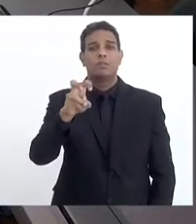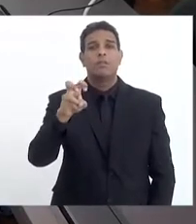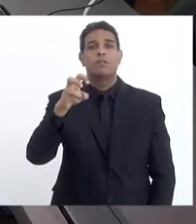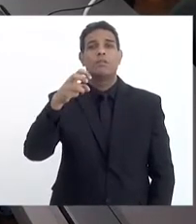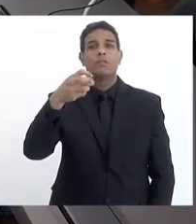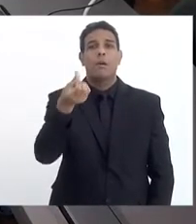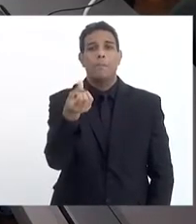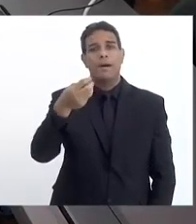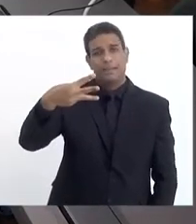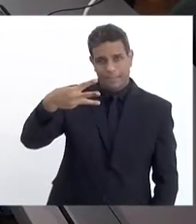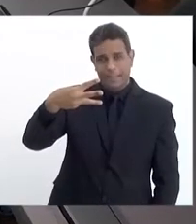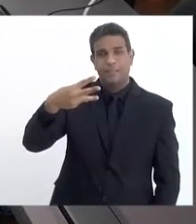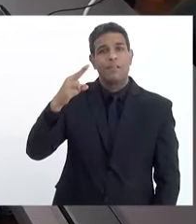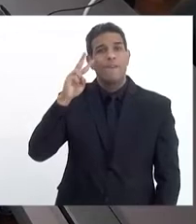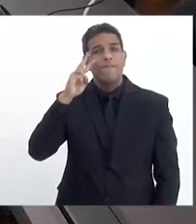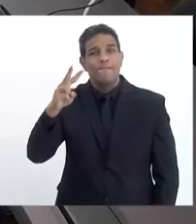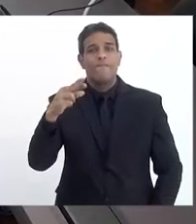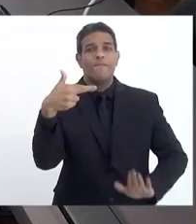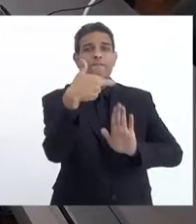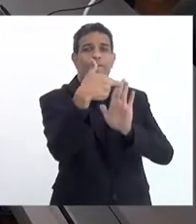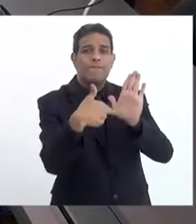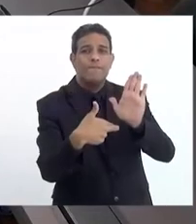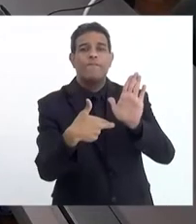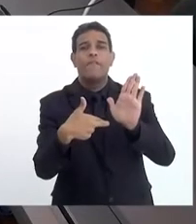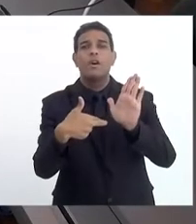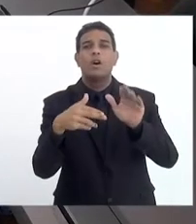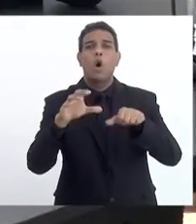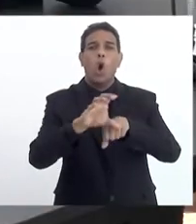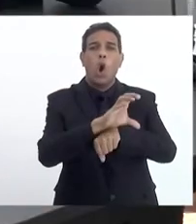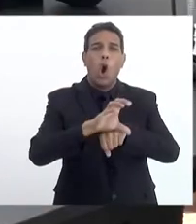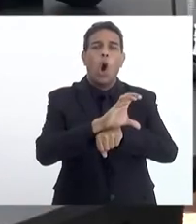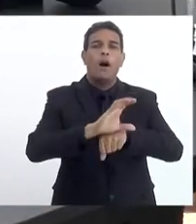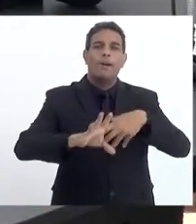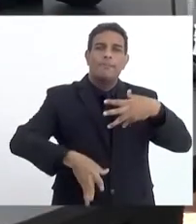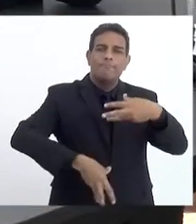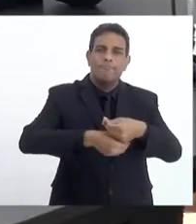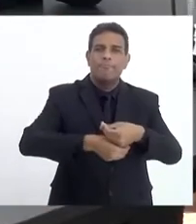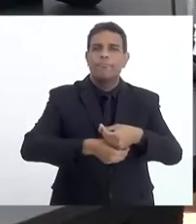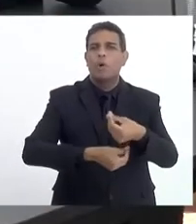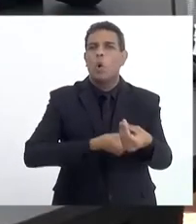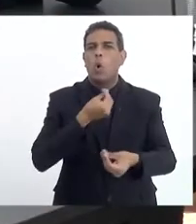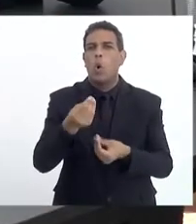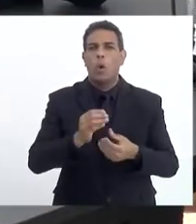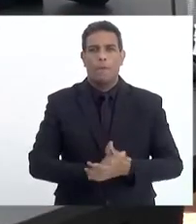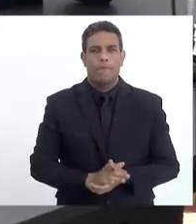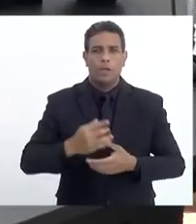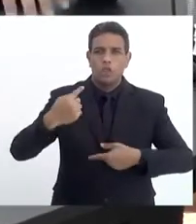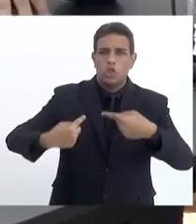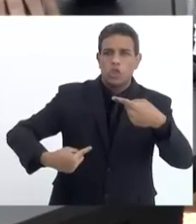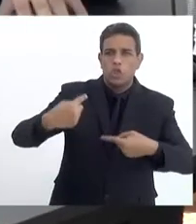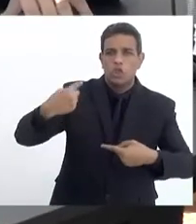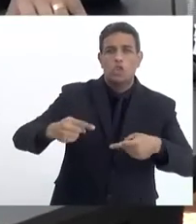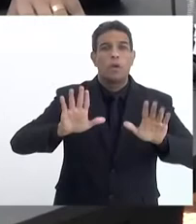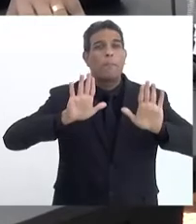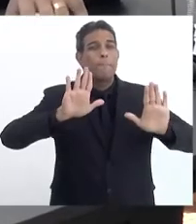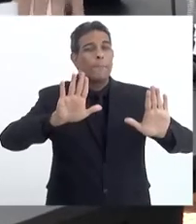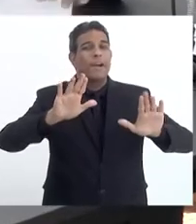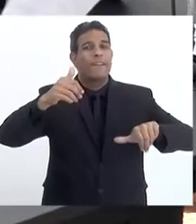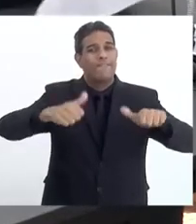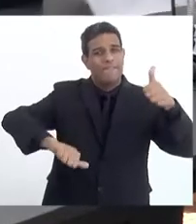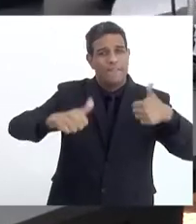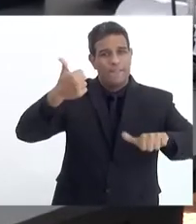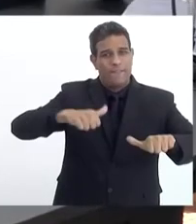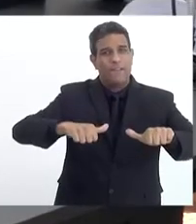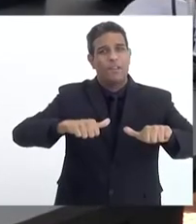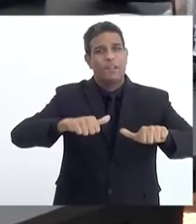deputado Rosenberg Reis, o parecer é pela constitucionalidade com emendas. Em discussão. Vista, senhor presidente. Pedido de